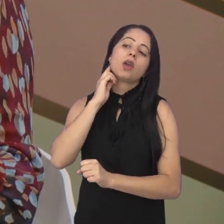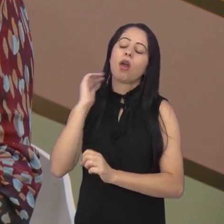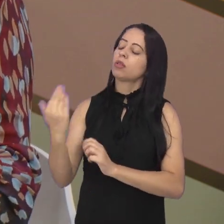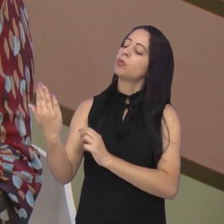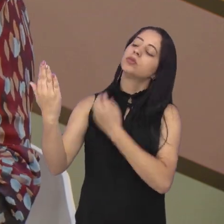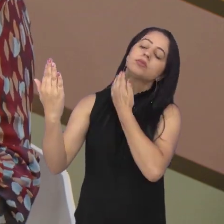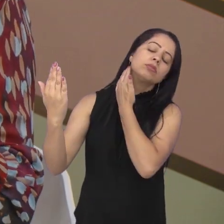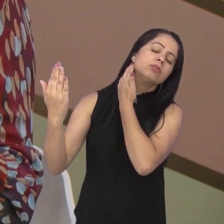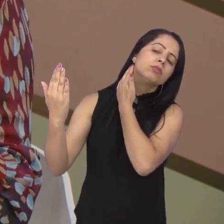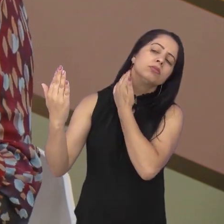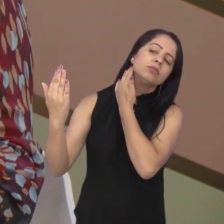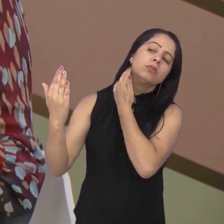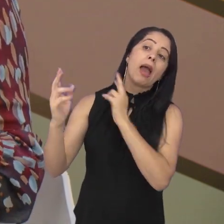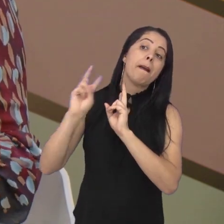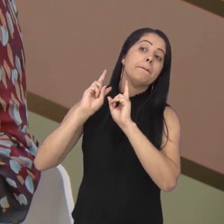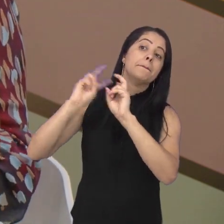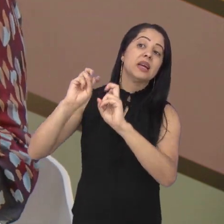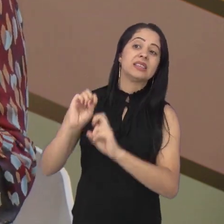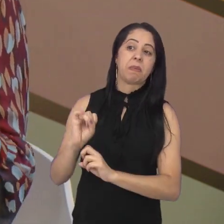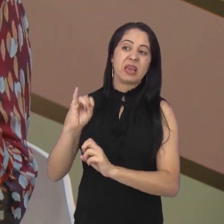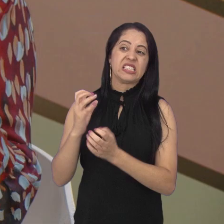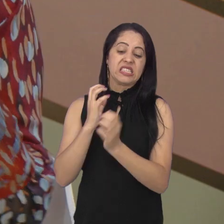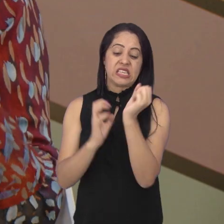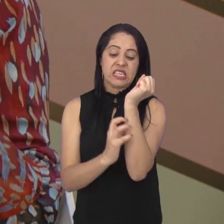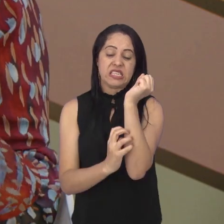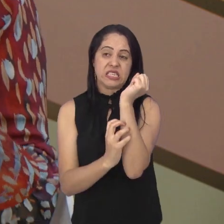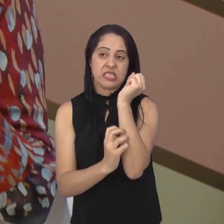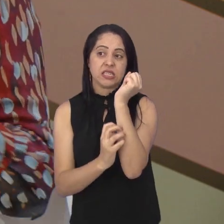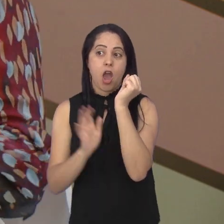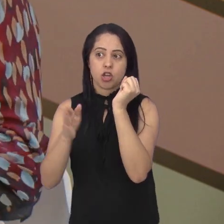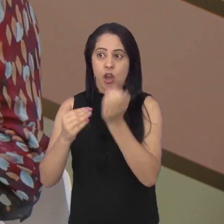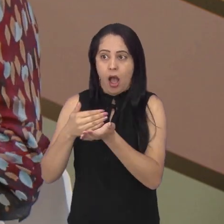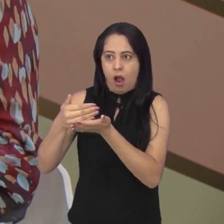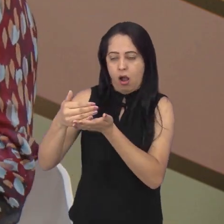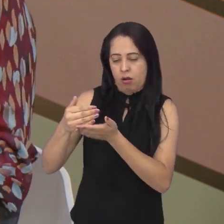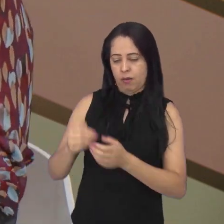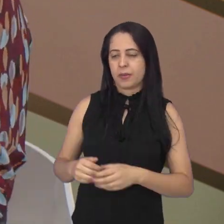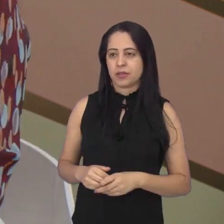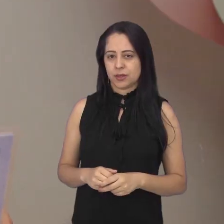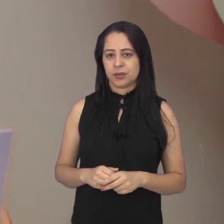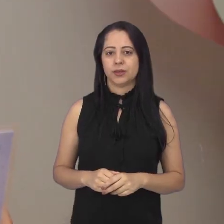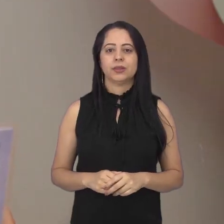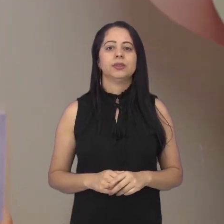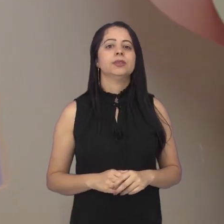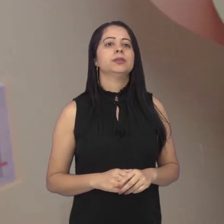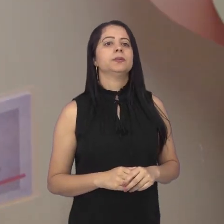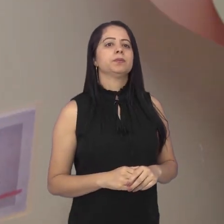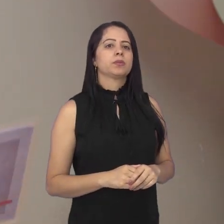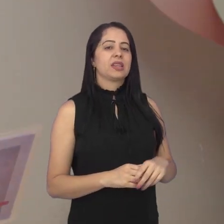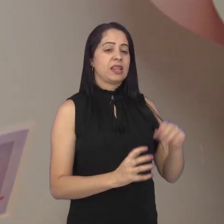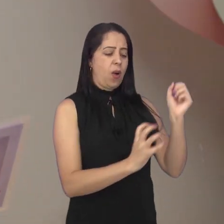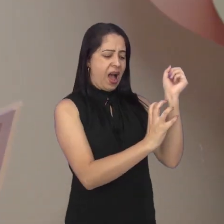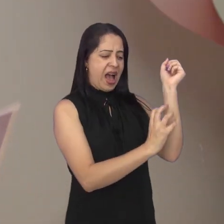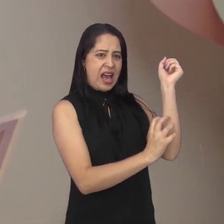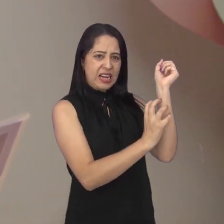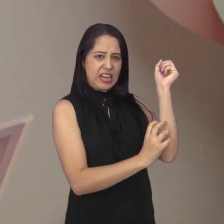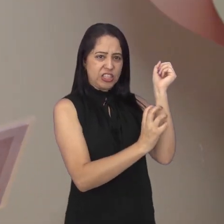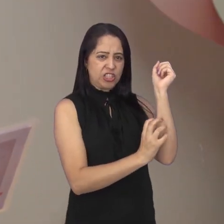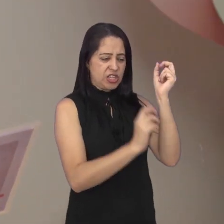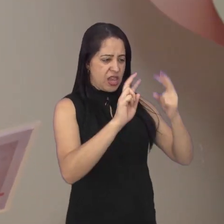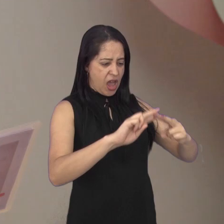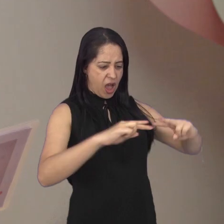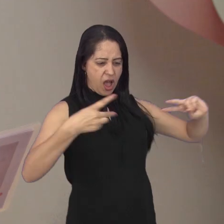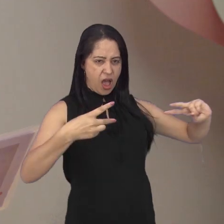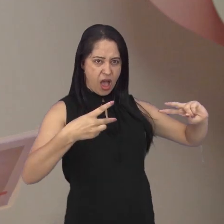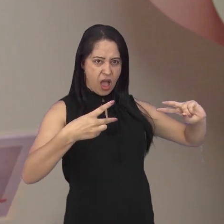vai ter assim, nem muito suor, nem contato com outros produtos ou tecido de roupas. E as alergias estão relacionadas à